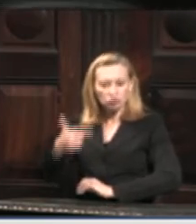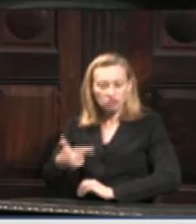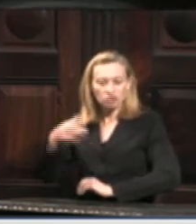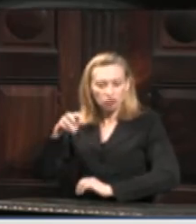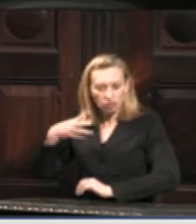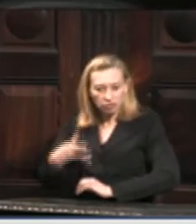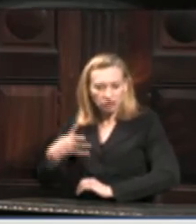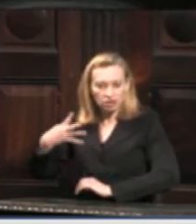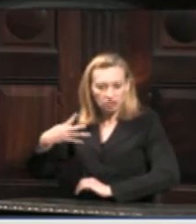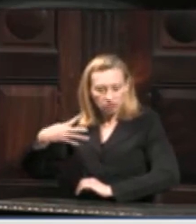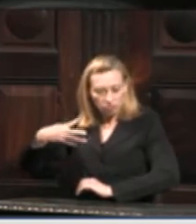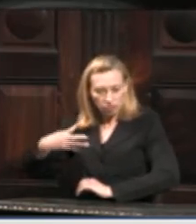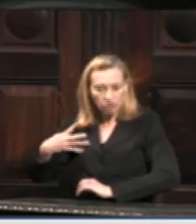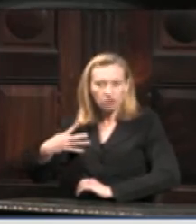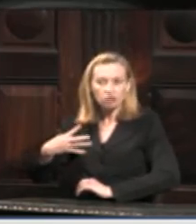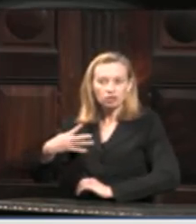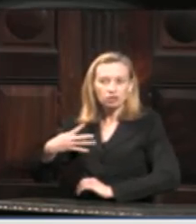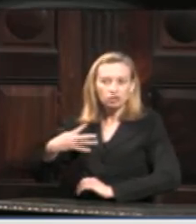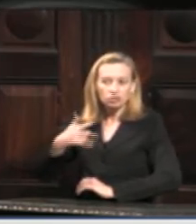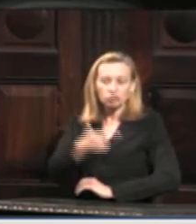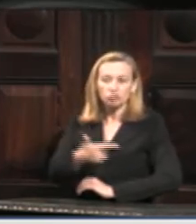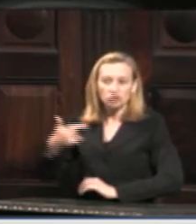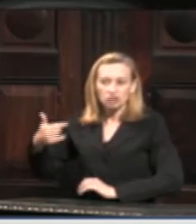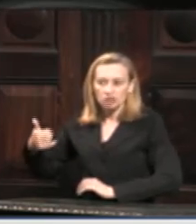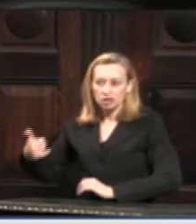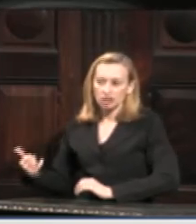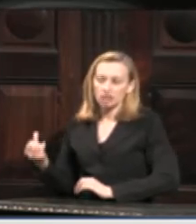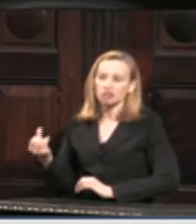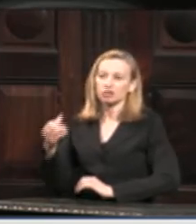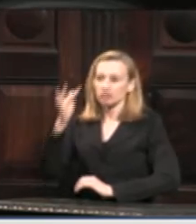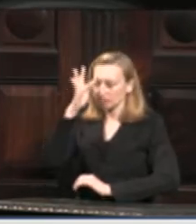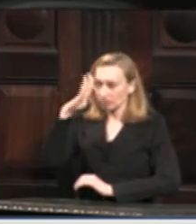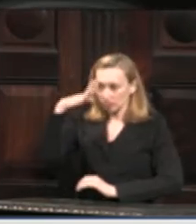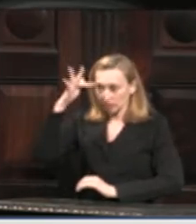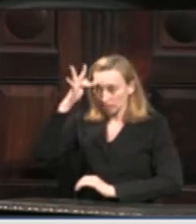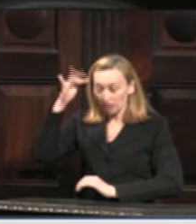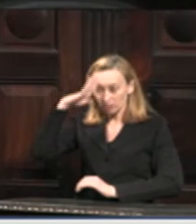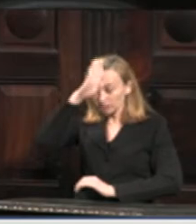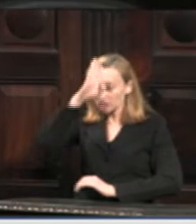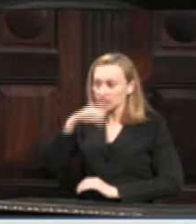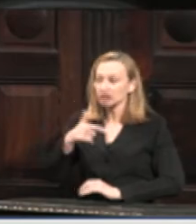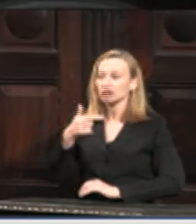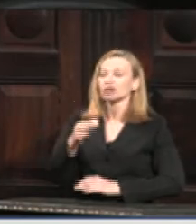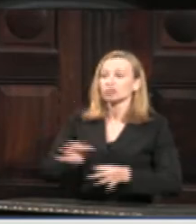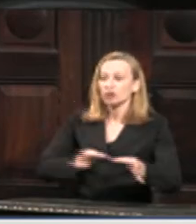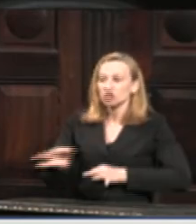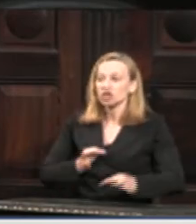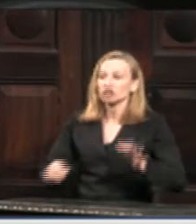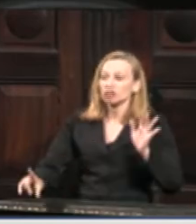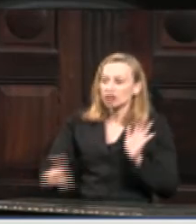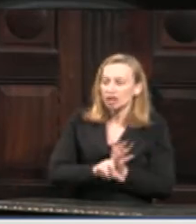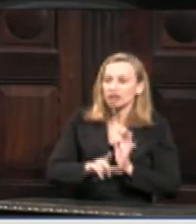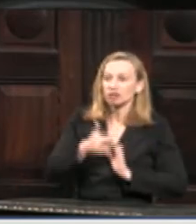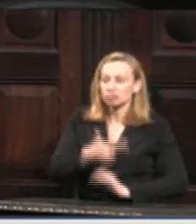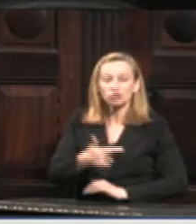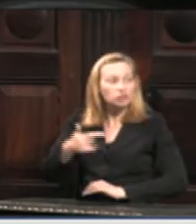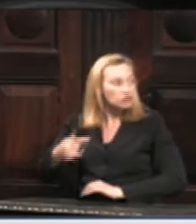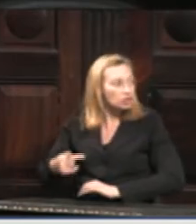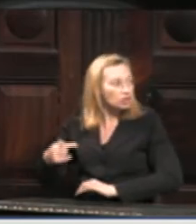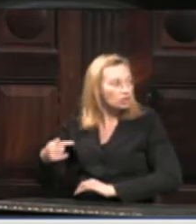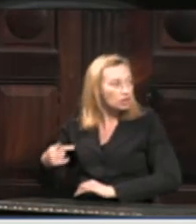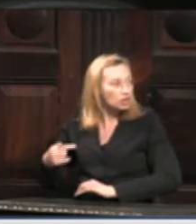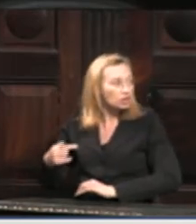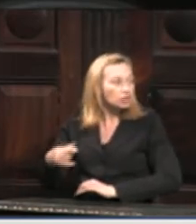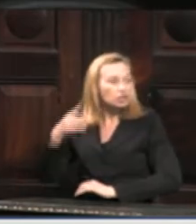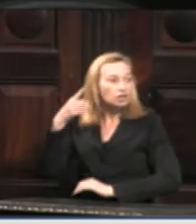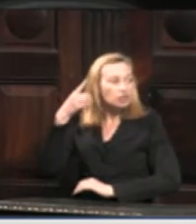2294 de 2016, de autoria do deputado Flávio Bolsonaro. Projeto de lei número 2988 de 2017, de autoria do deputado